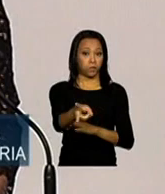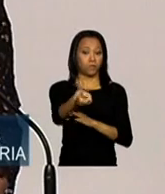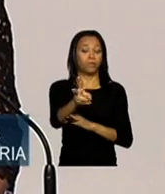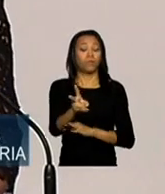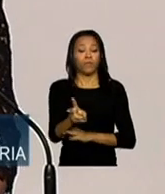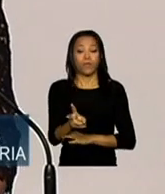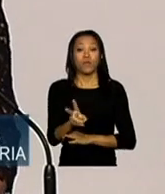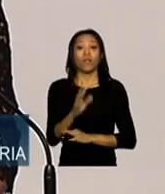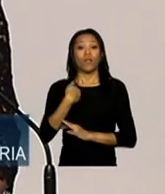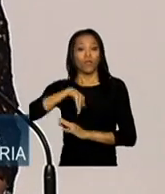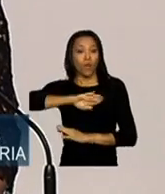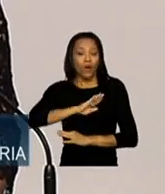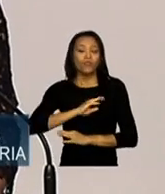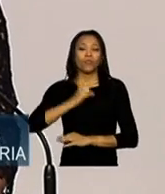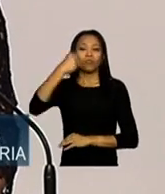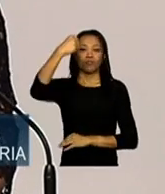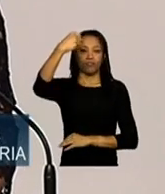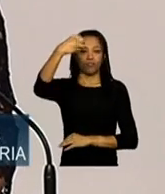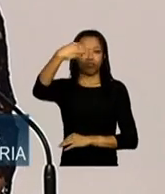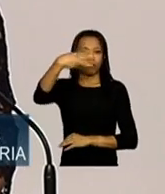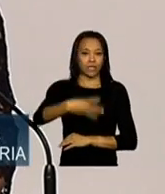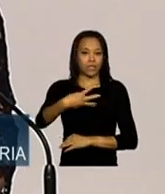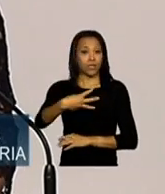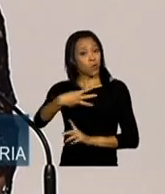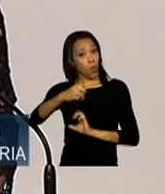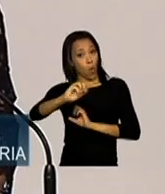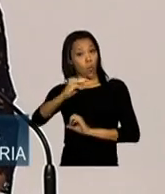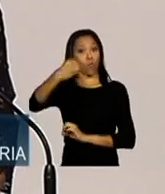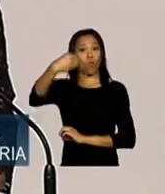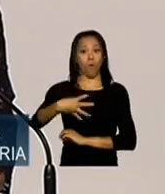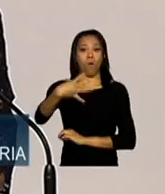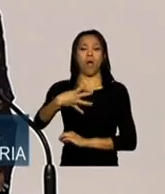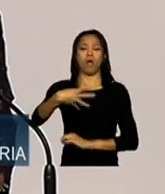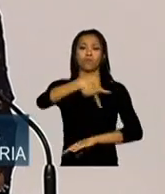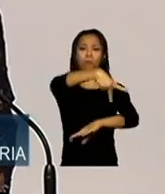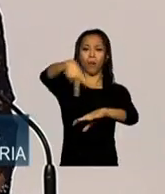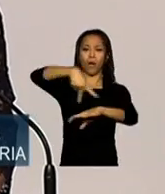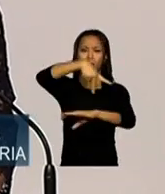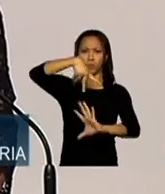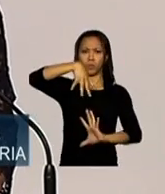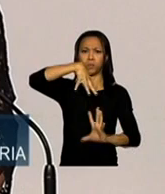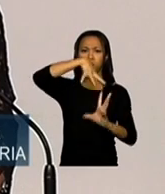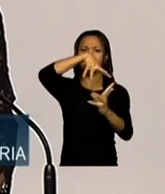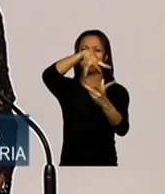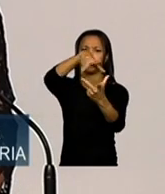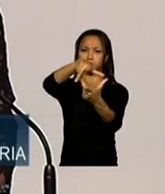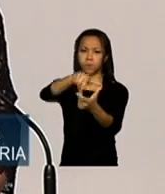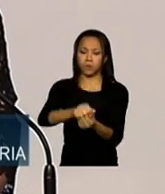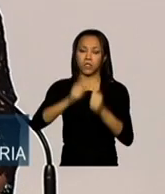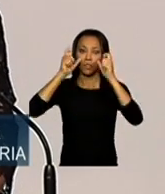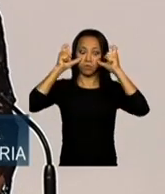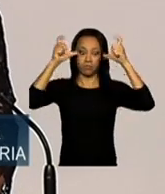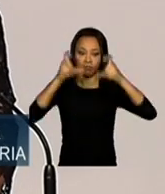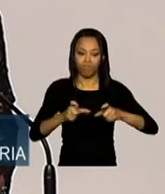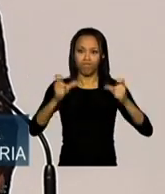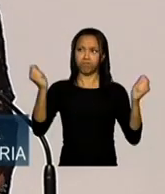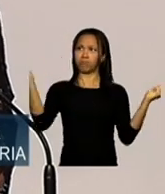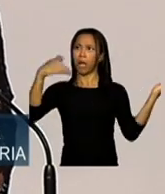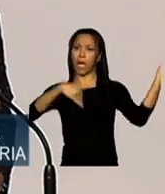Aliás, somos o terceiro ou quarto país no ranking mundial da atração de